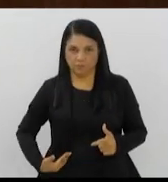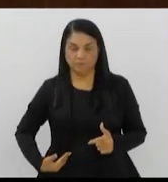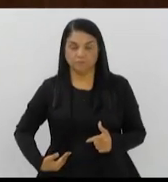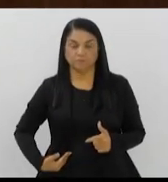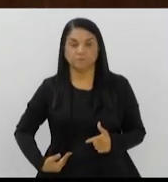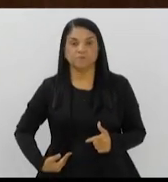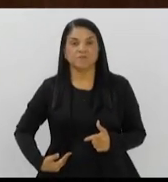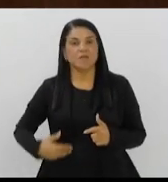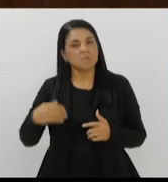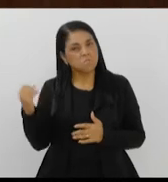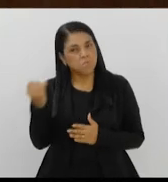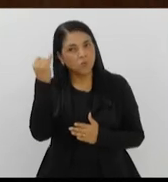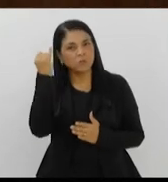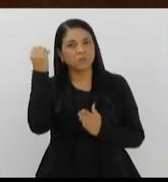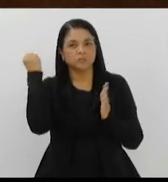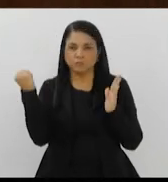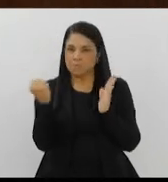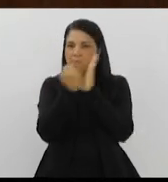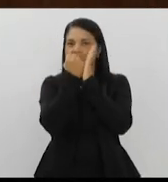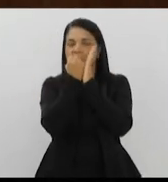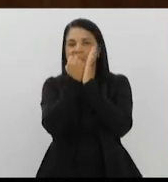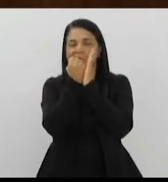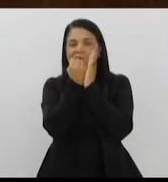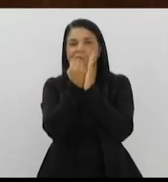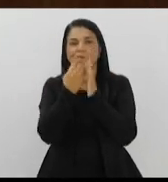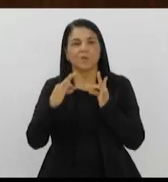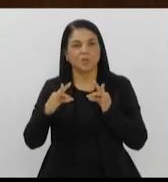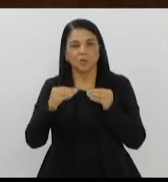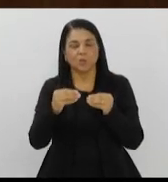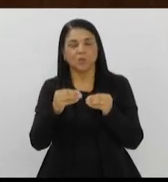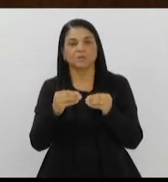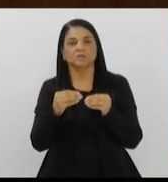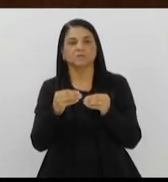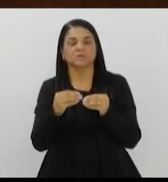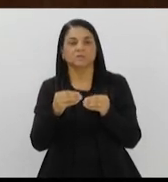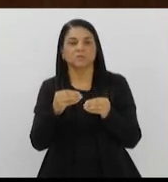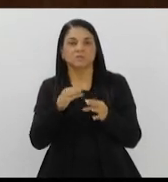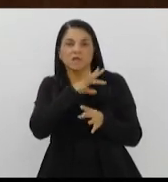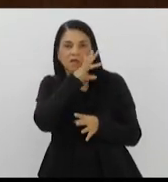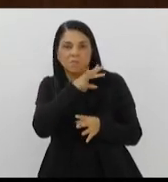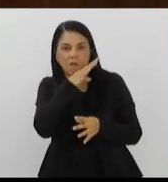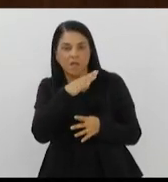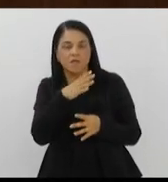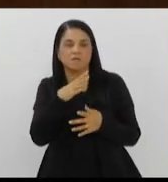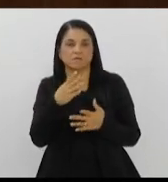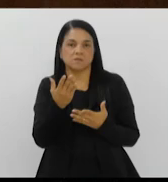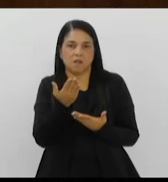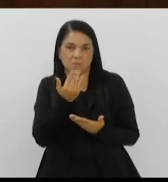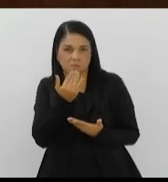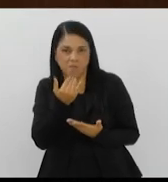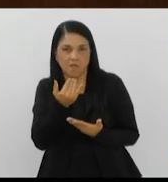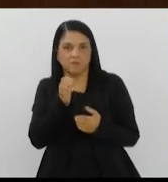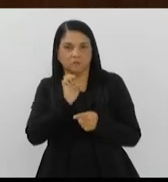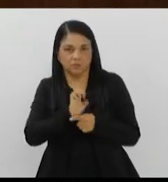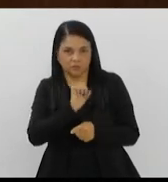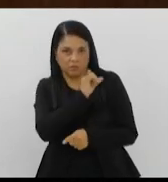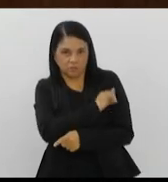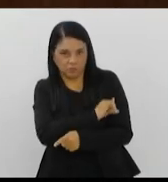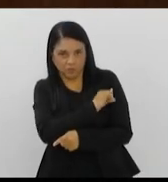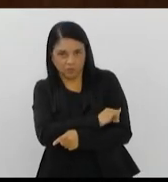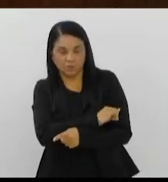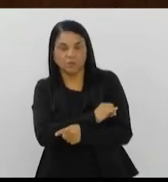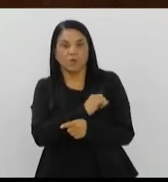atividade importantíssima para toda a sanidade animal e alimentar do Estado. Isso vai ser uma propulsão para